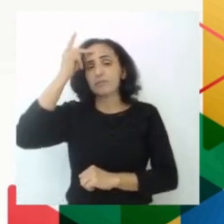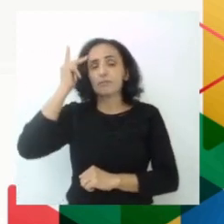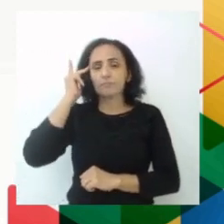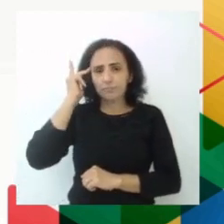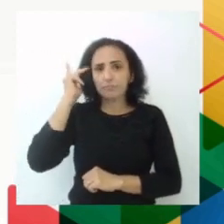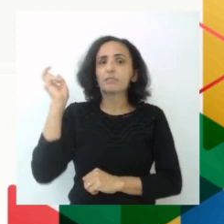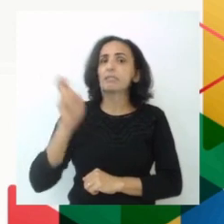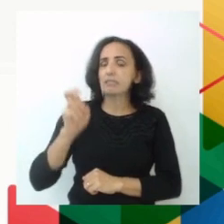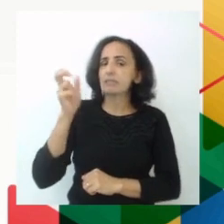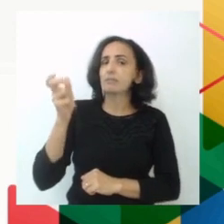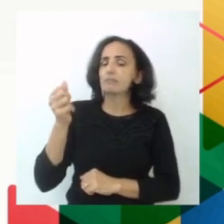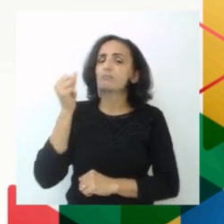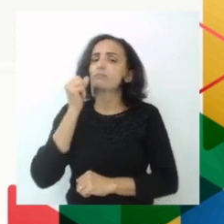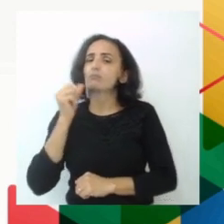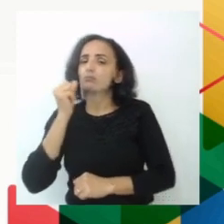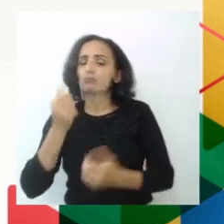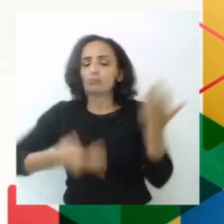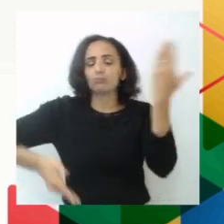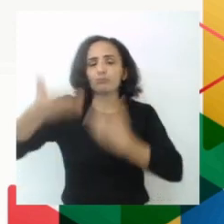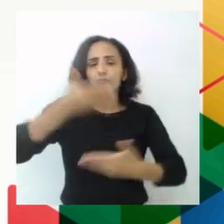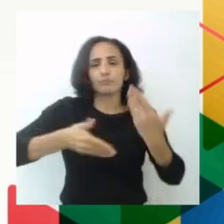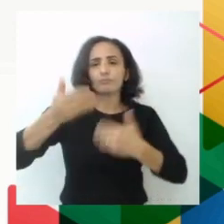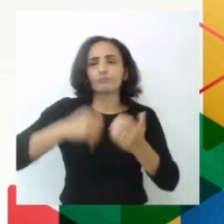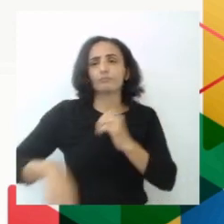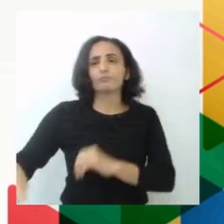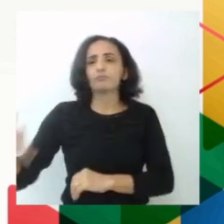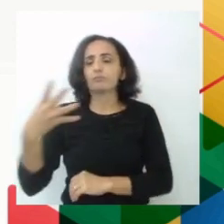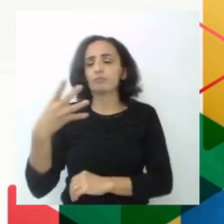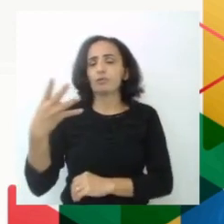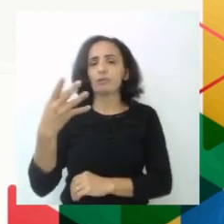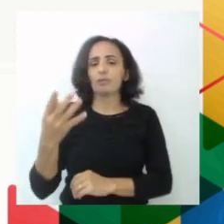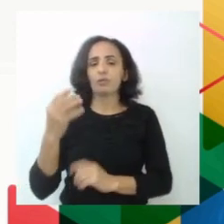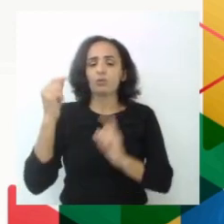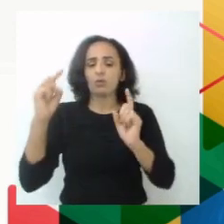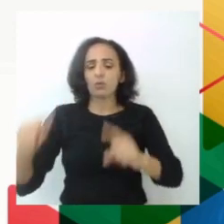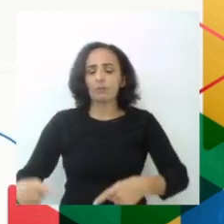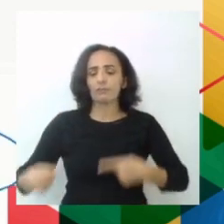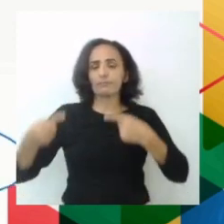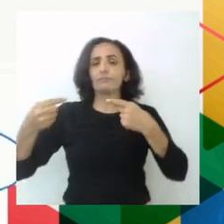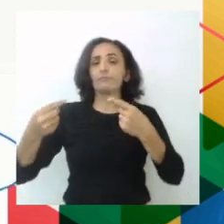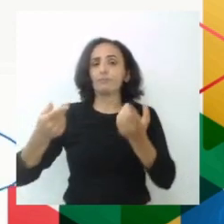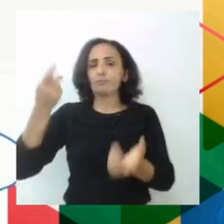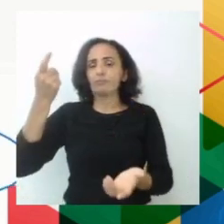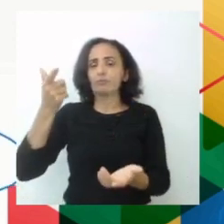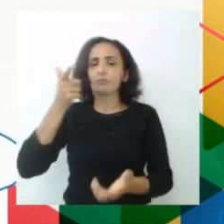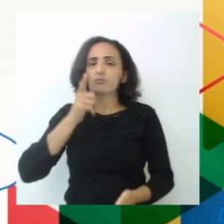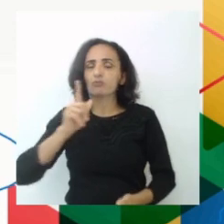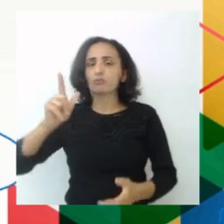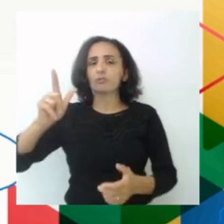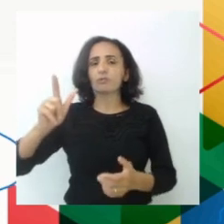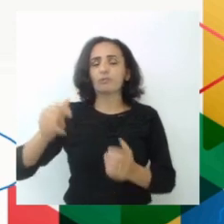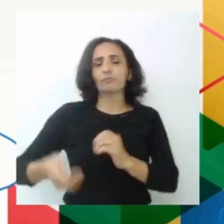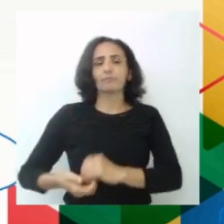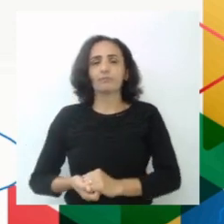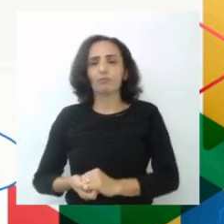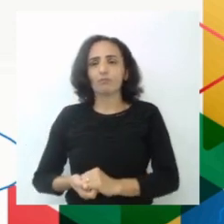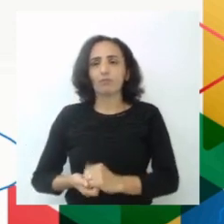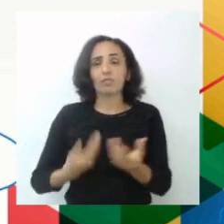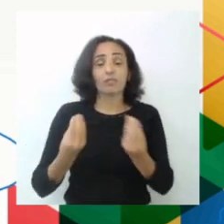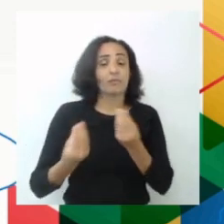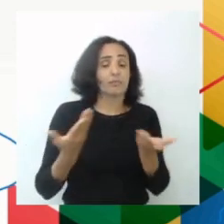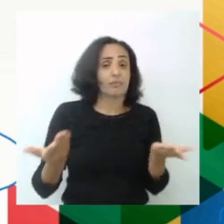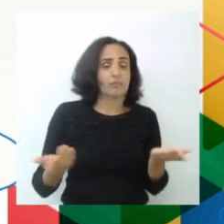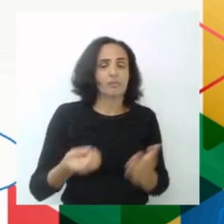ser a primeira colocada. Tá aqui. 4 pessoas brigando para ser a segunda colocada. Tá aqui, ó. 5 brigando pela